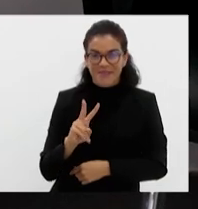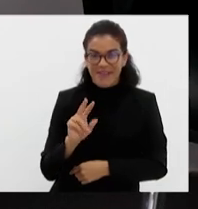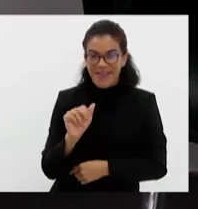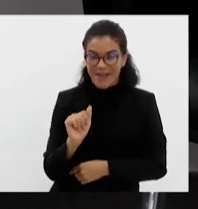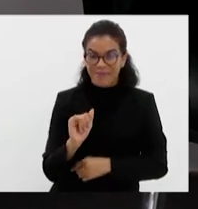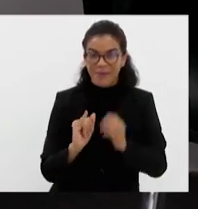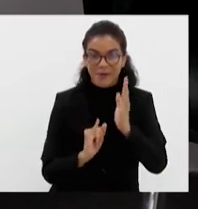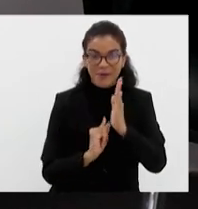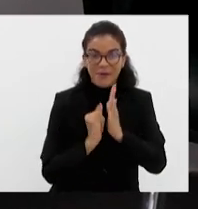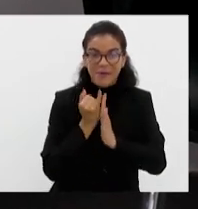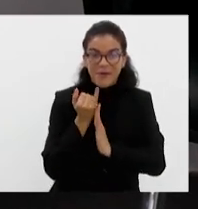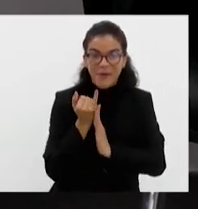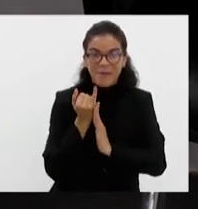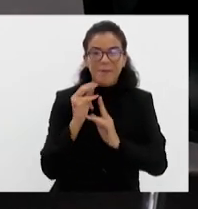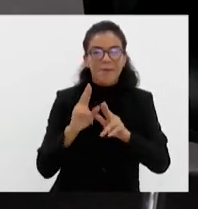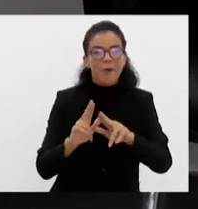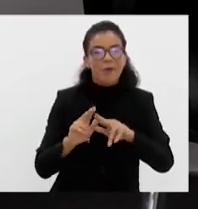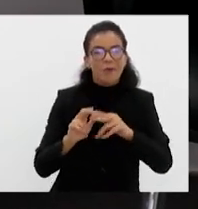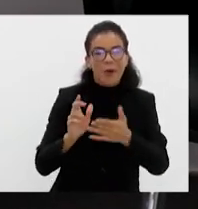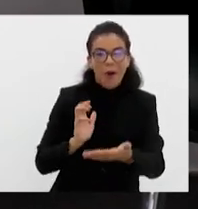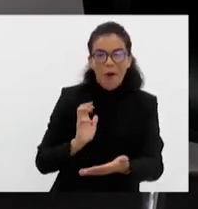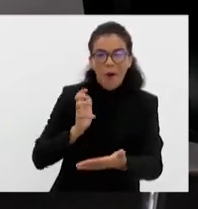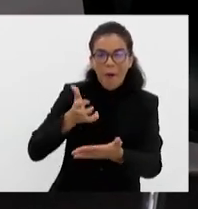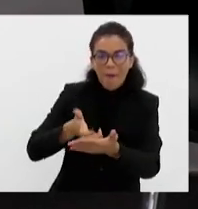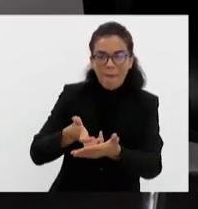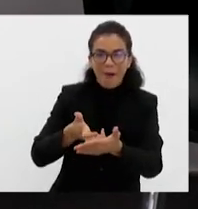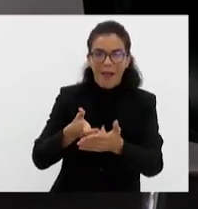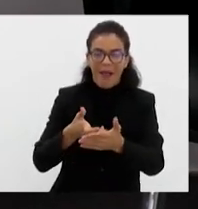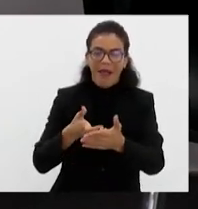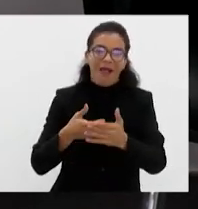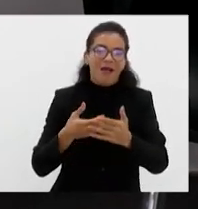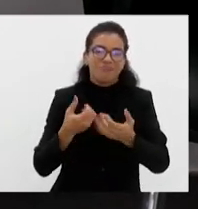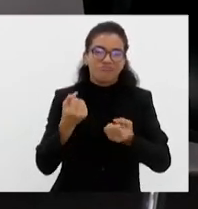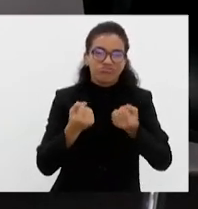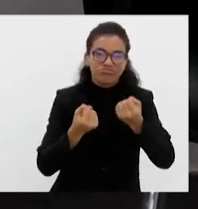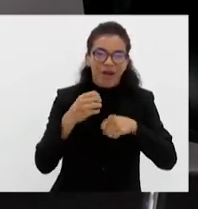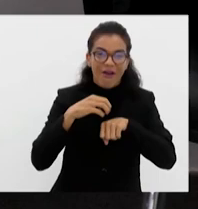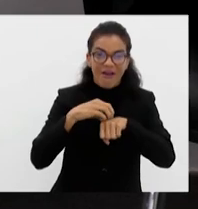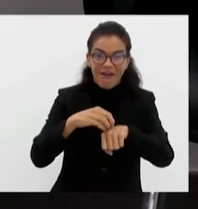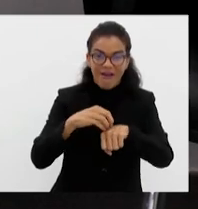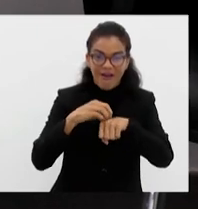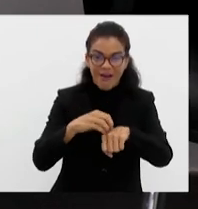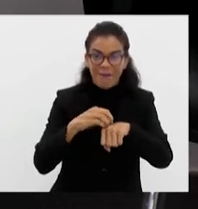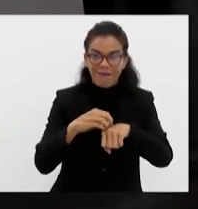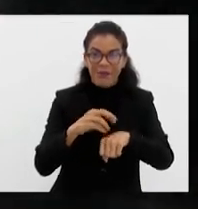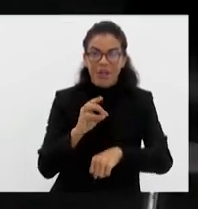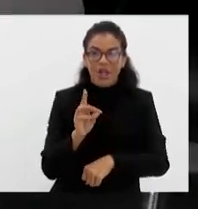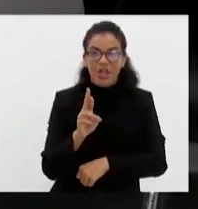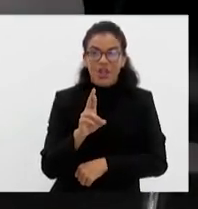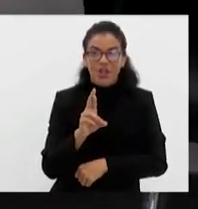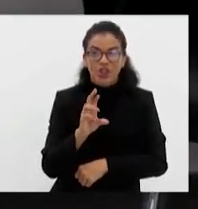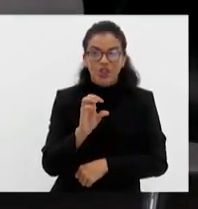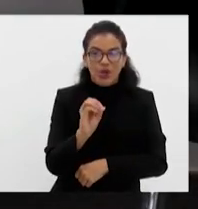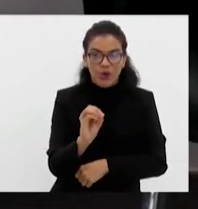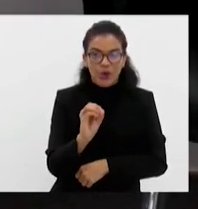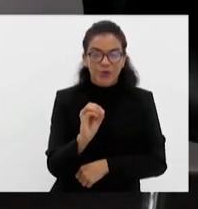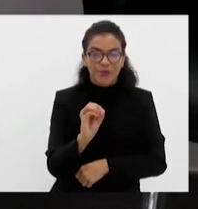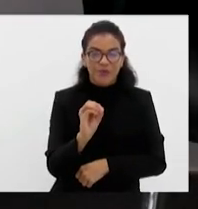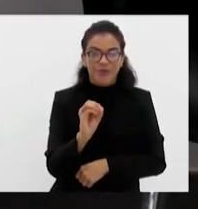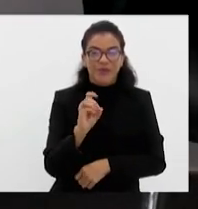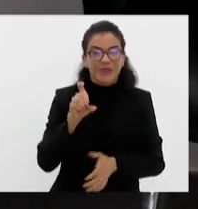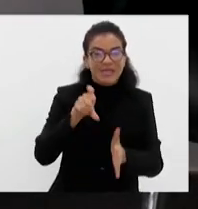Imposto sobre Propriedade de Veículo Automotor, deriva da TRU, Taxa Rodoviária